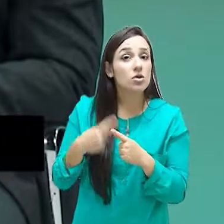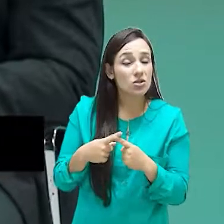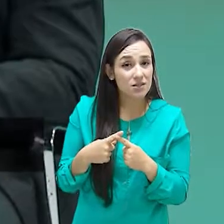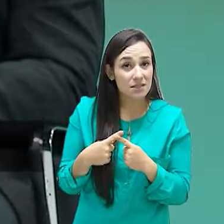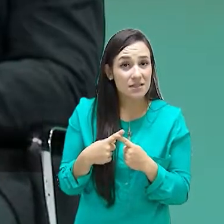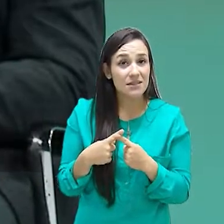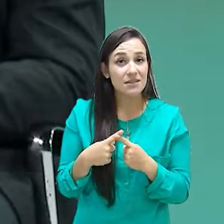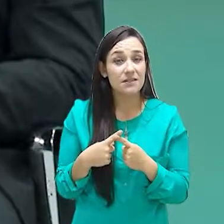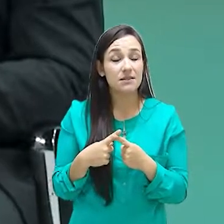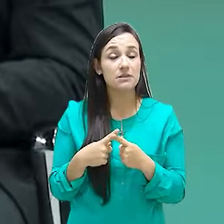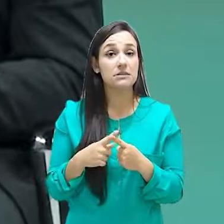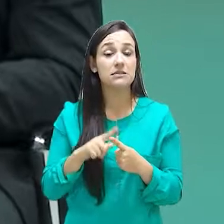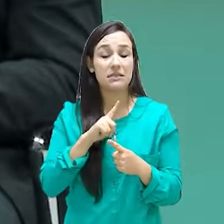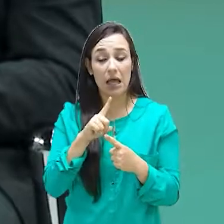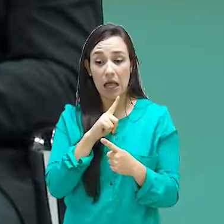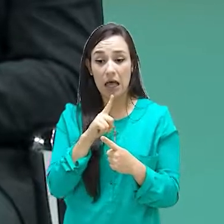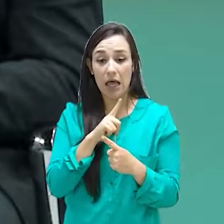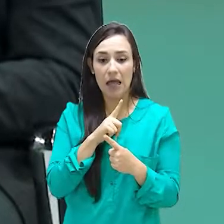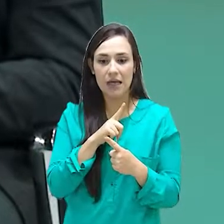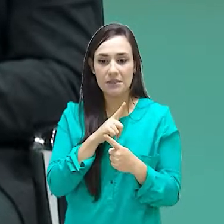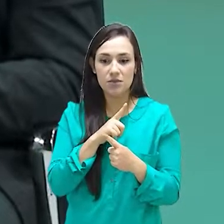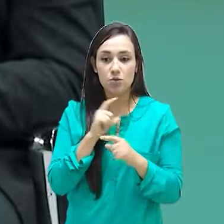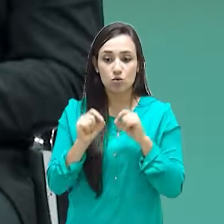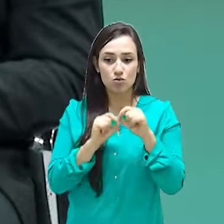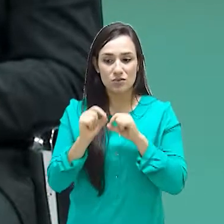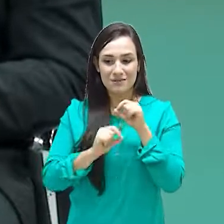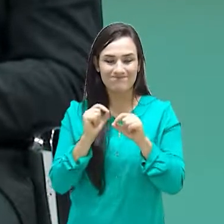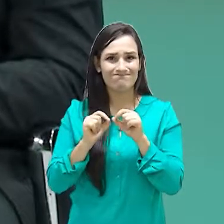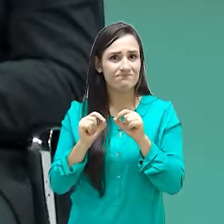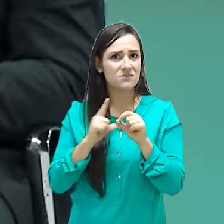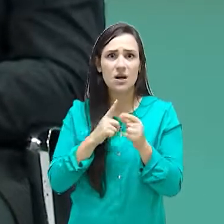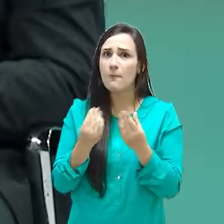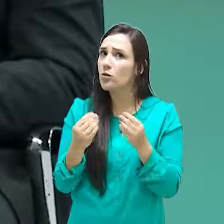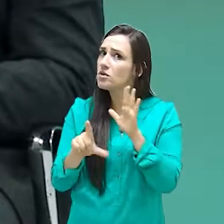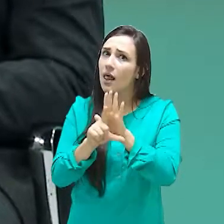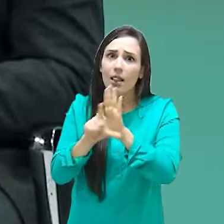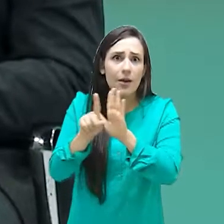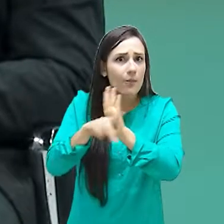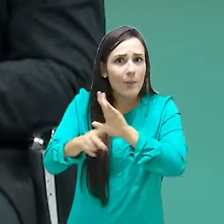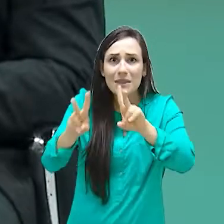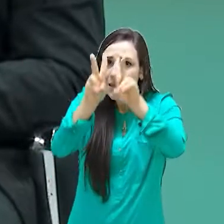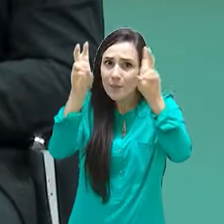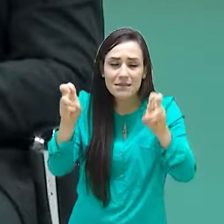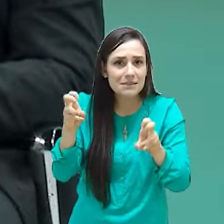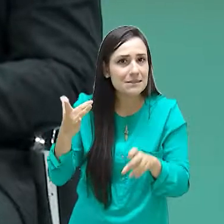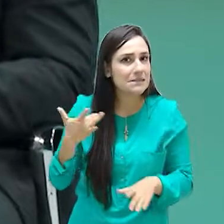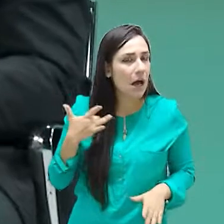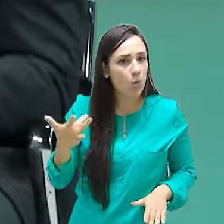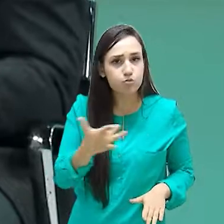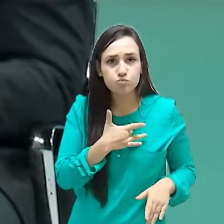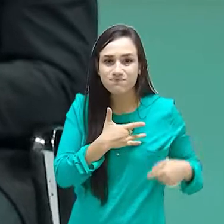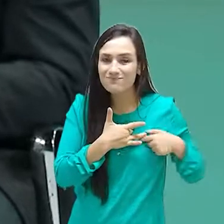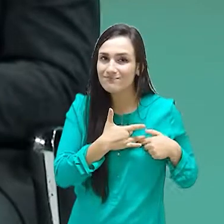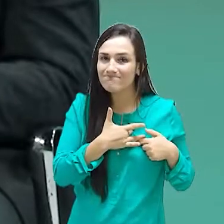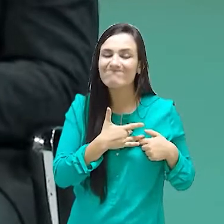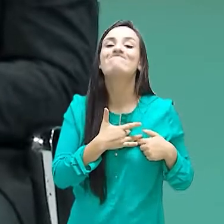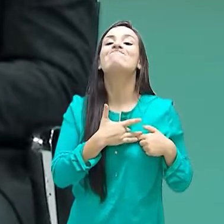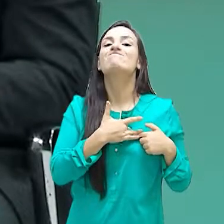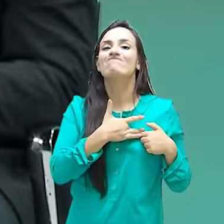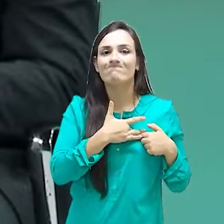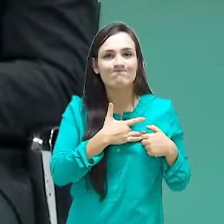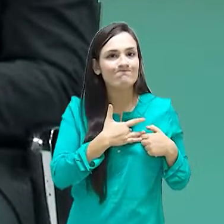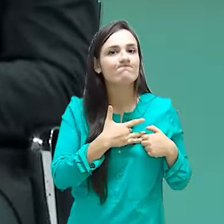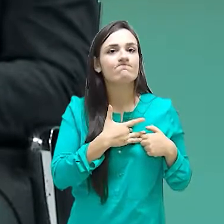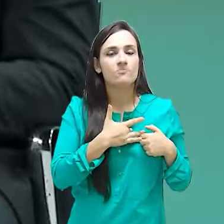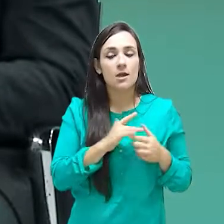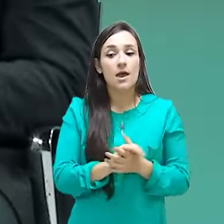havia uma demanda excessiva, uma quantidade excessiva de leis sobre o tema, né? E